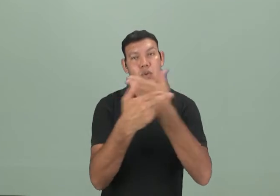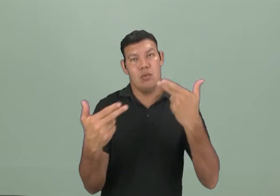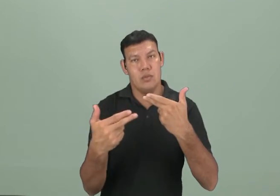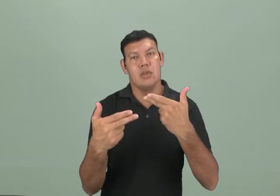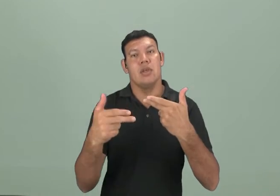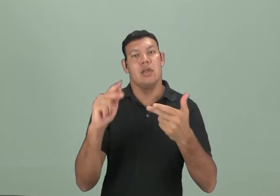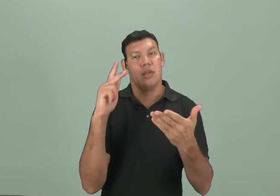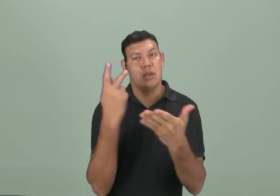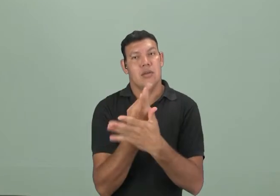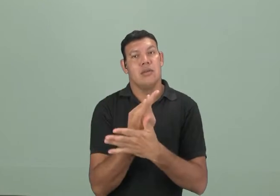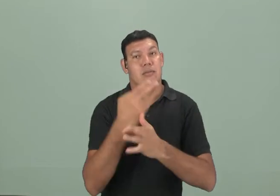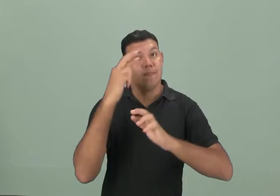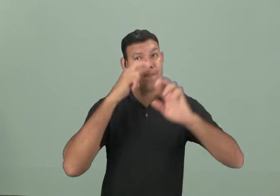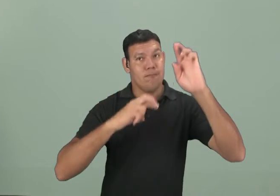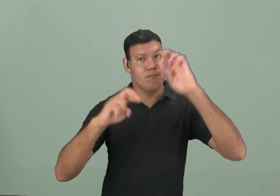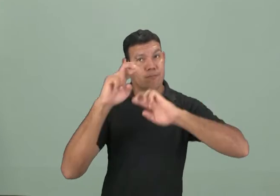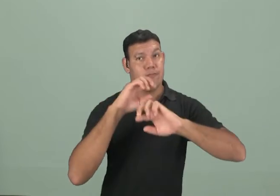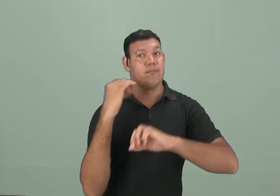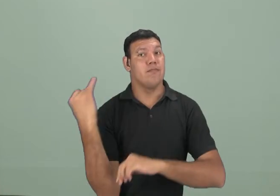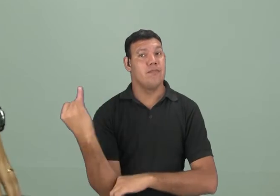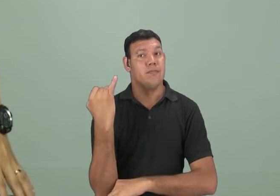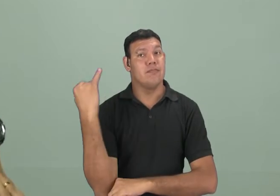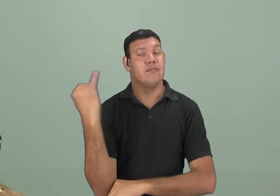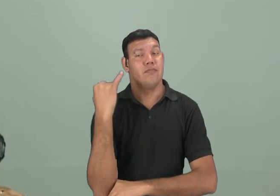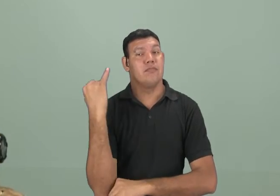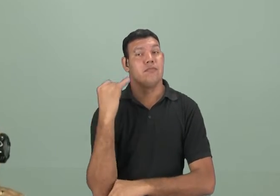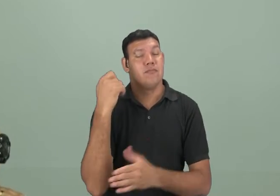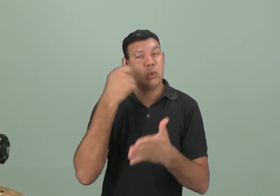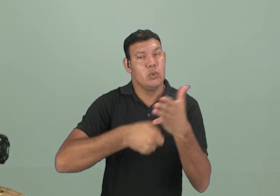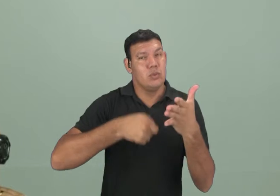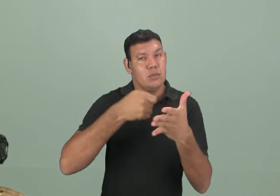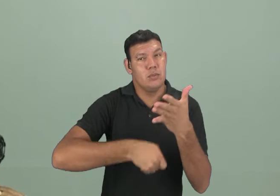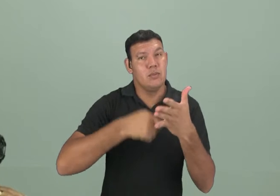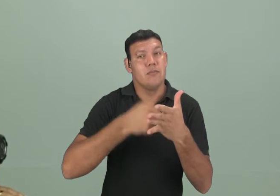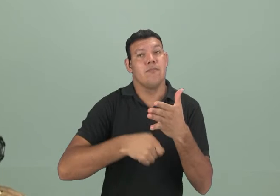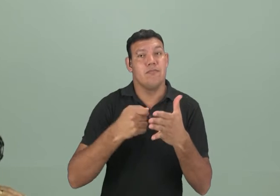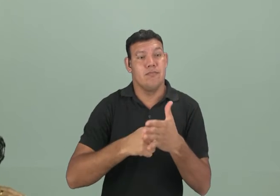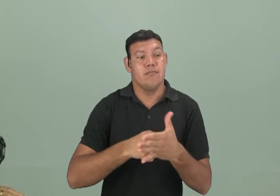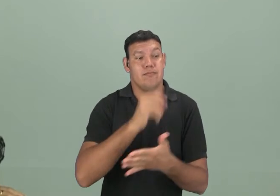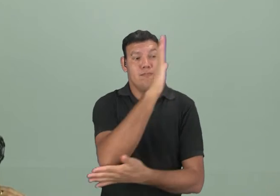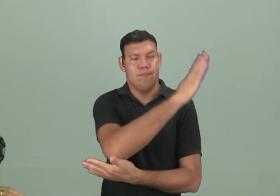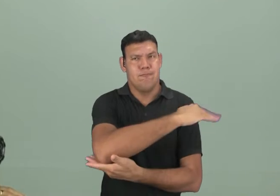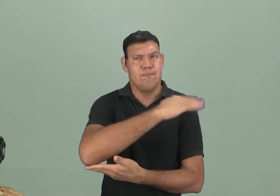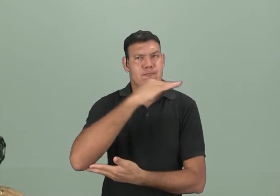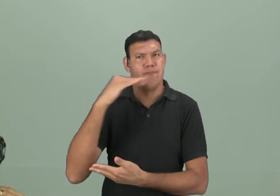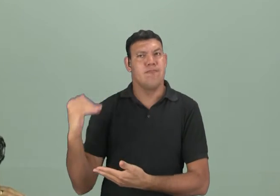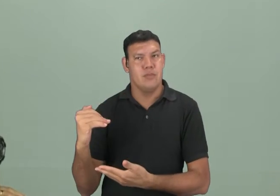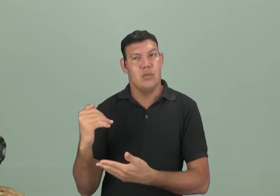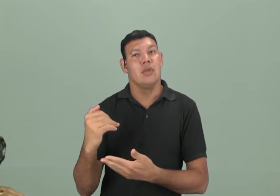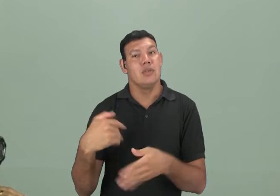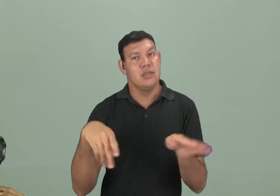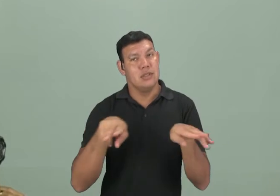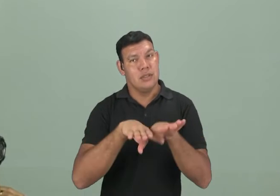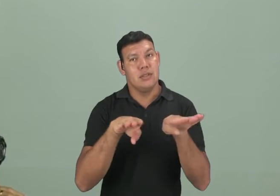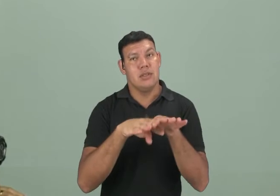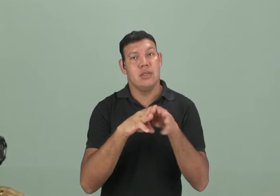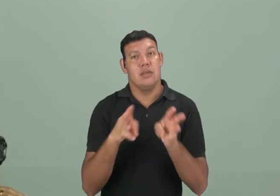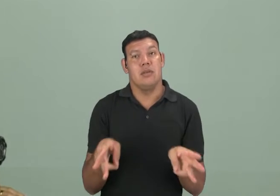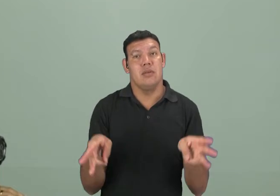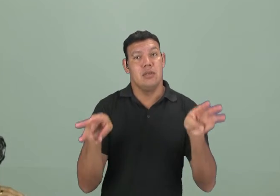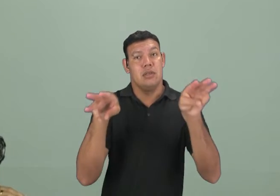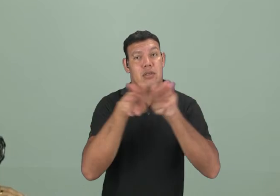propagação. E uma observação muito importante, o que é mais cobrado em ondas e em onda mecânica são as